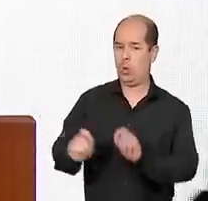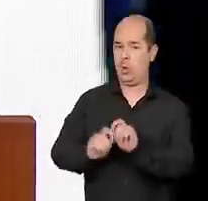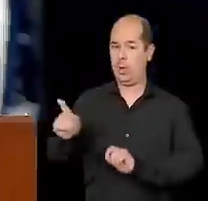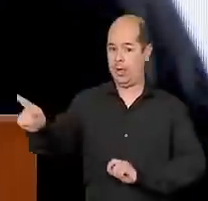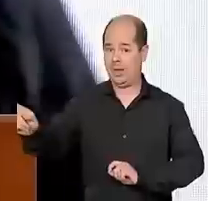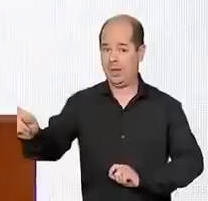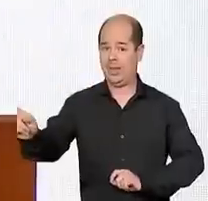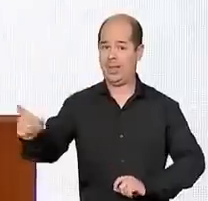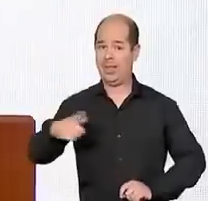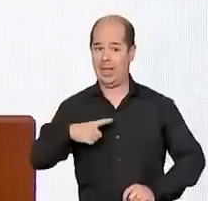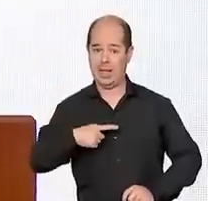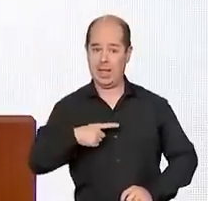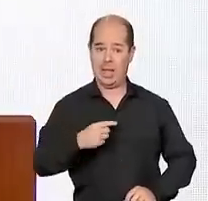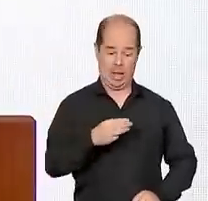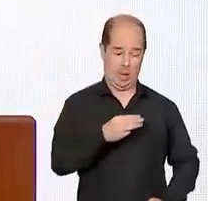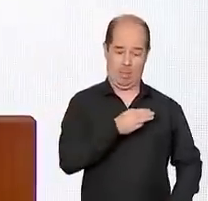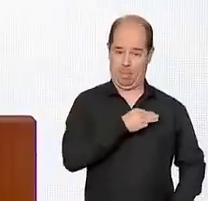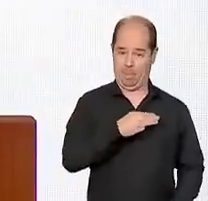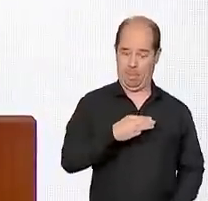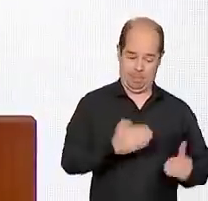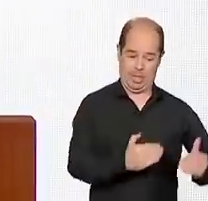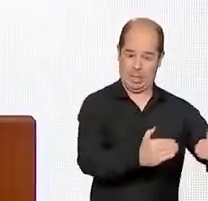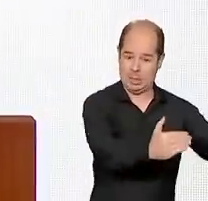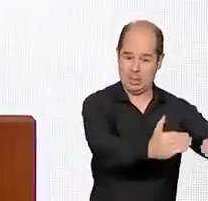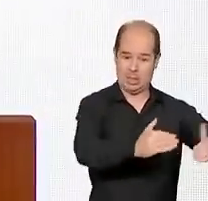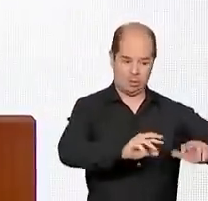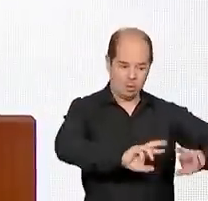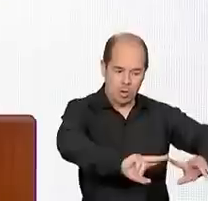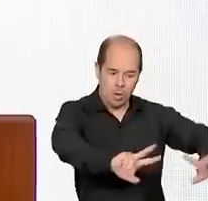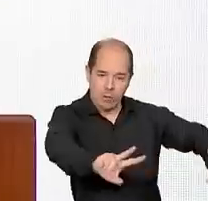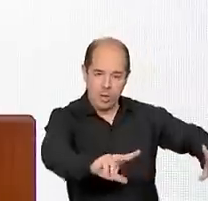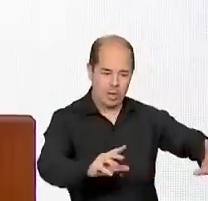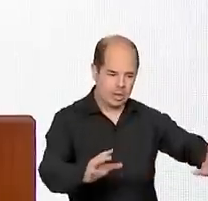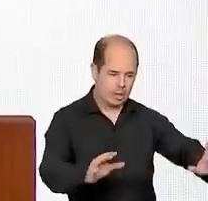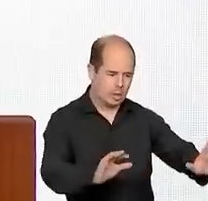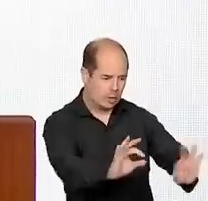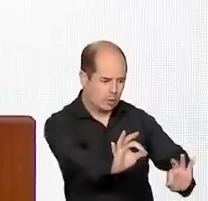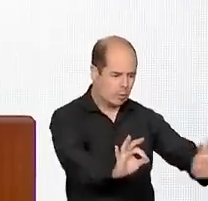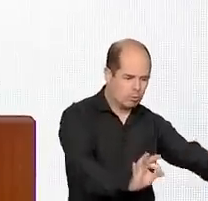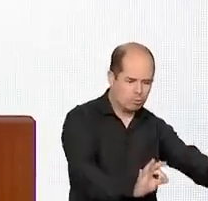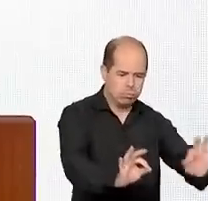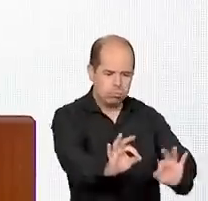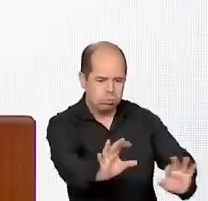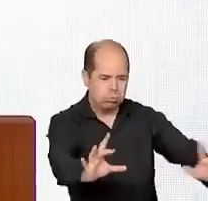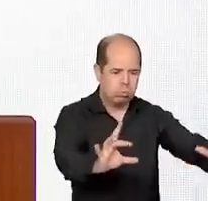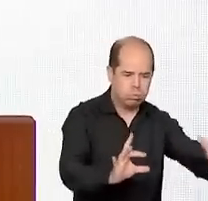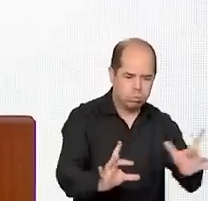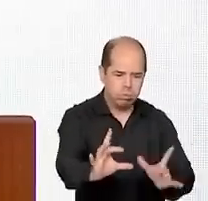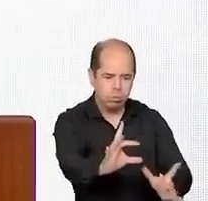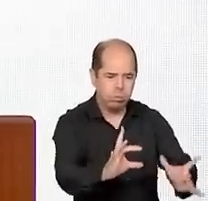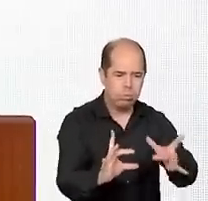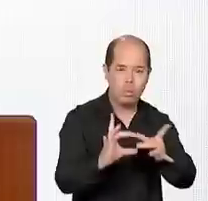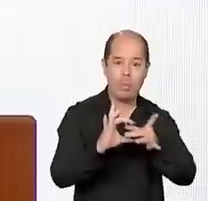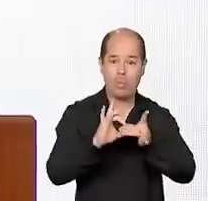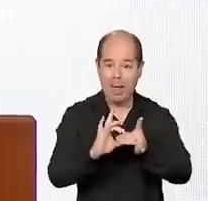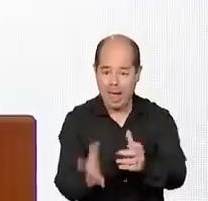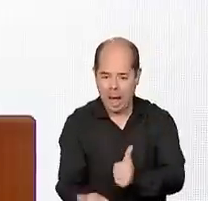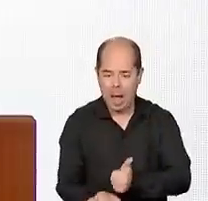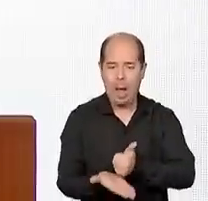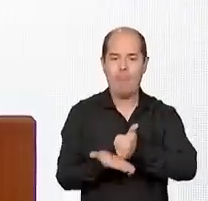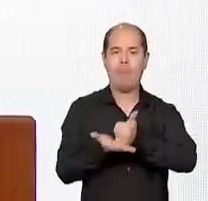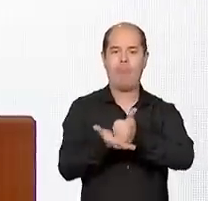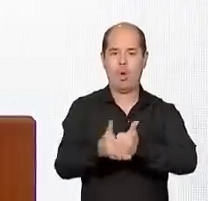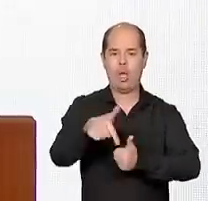diferentes ministérios para dar capilaridade e atendimento às necessidades do seu povo.